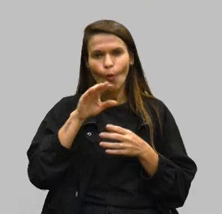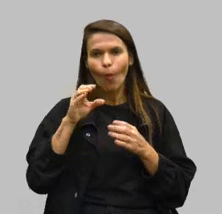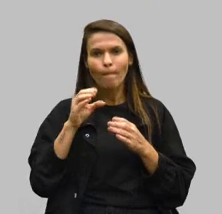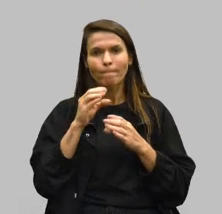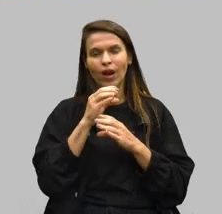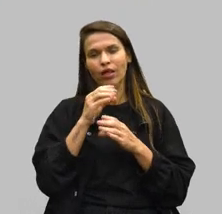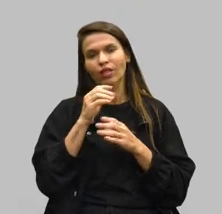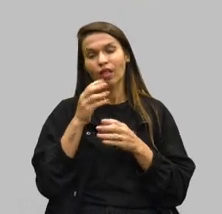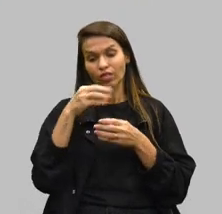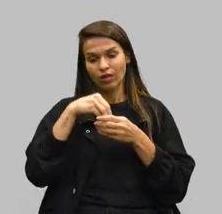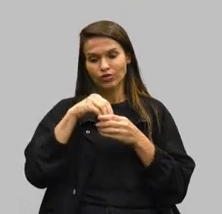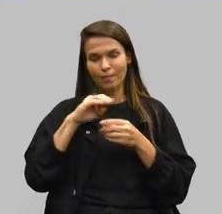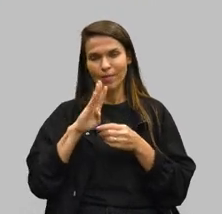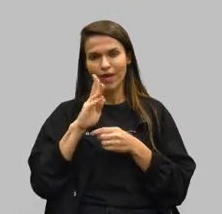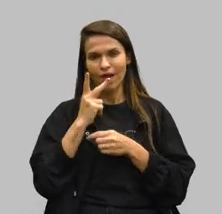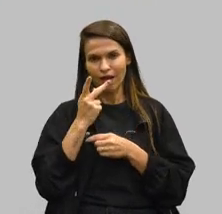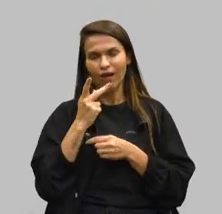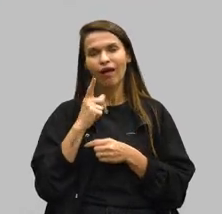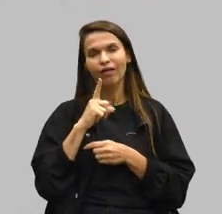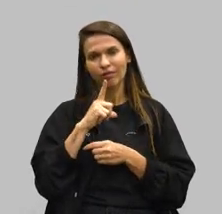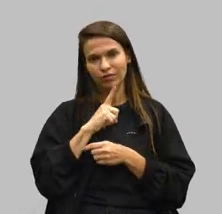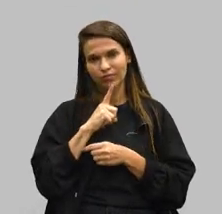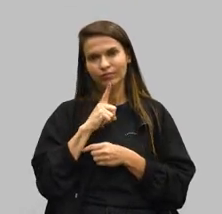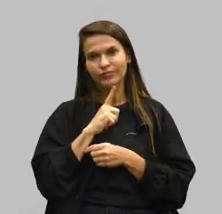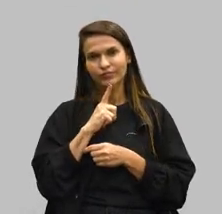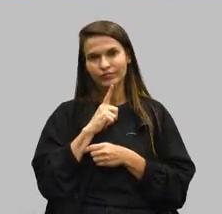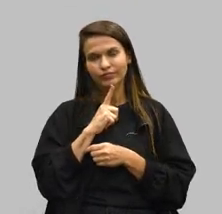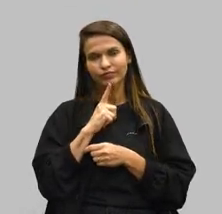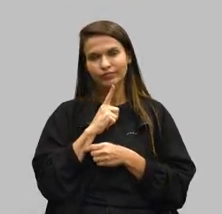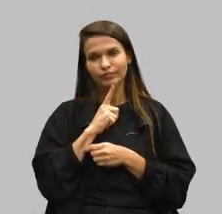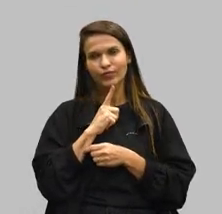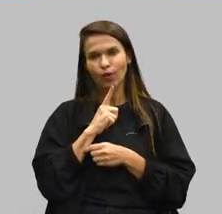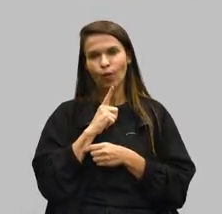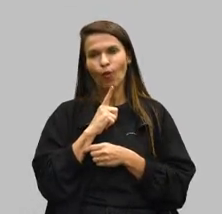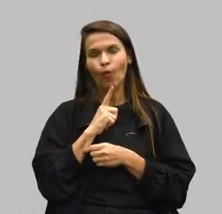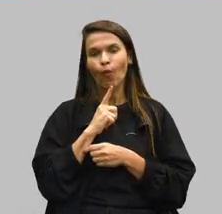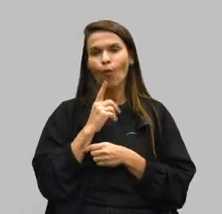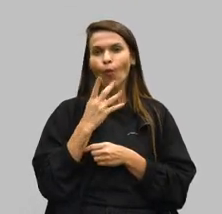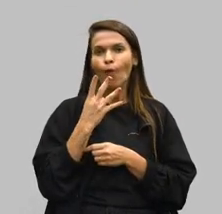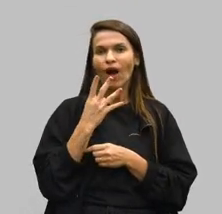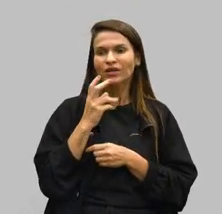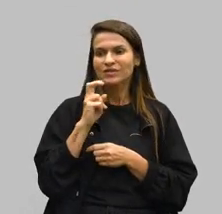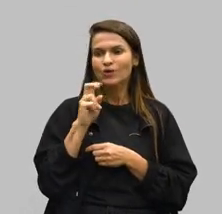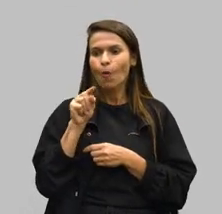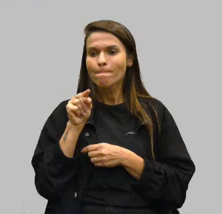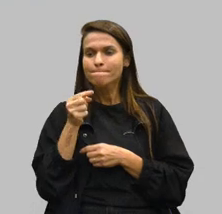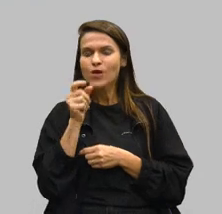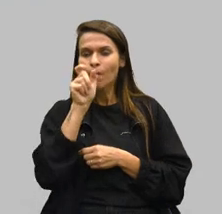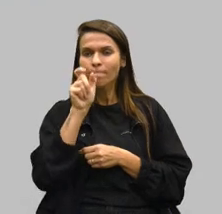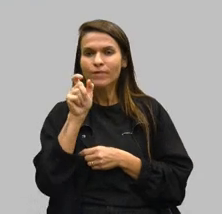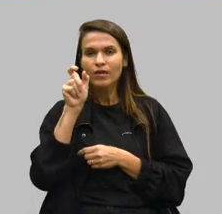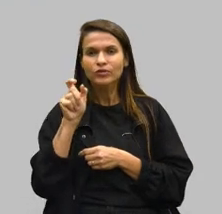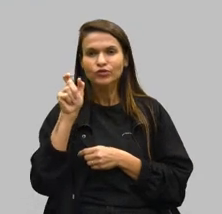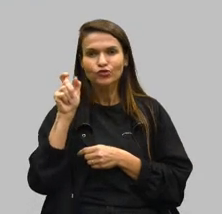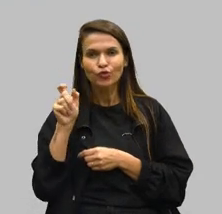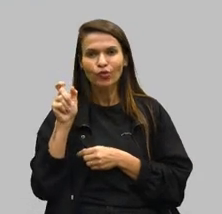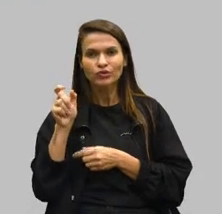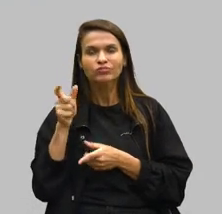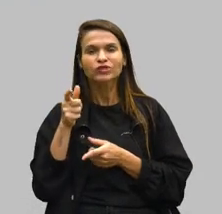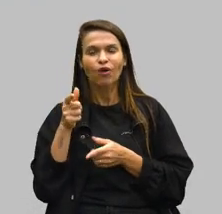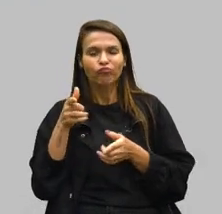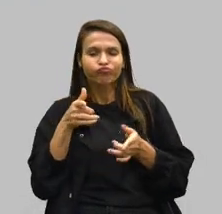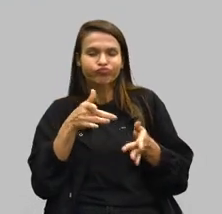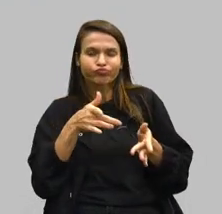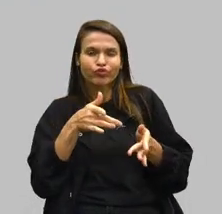Belo Horizonte que comportam eh basicamente 4 a 5.000 pessoas que vivem nessa